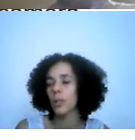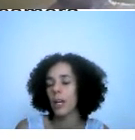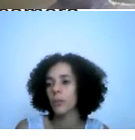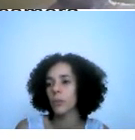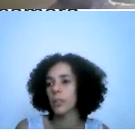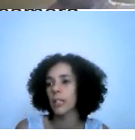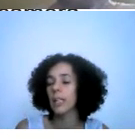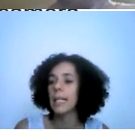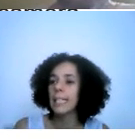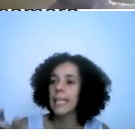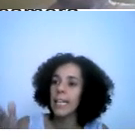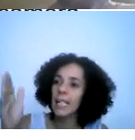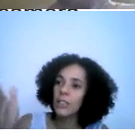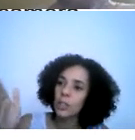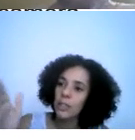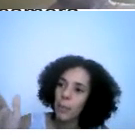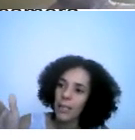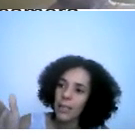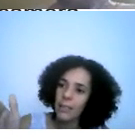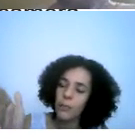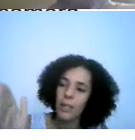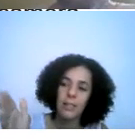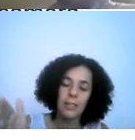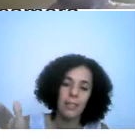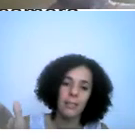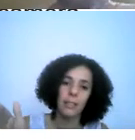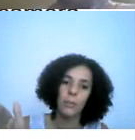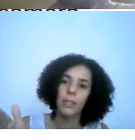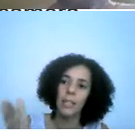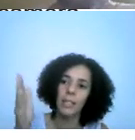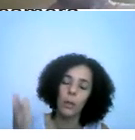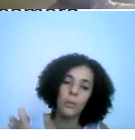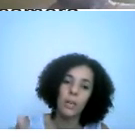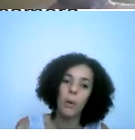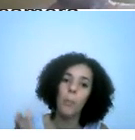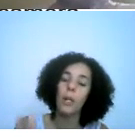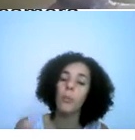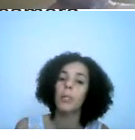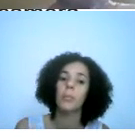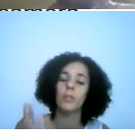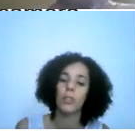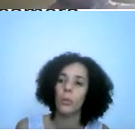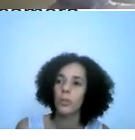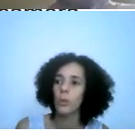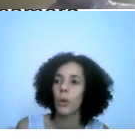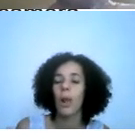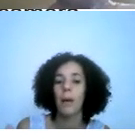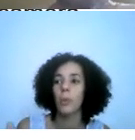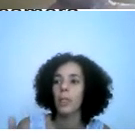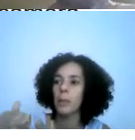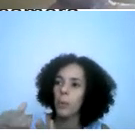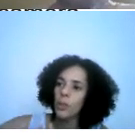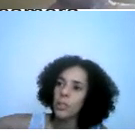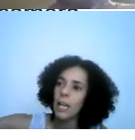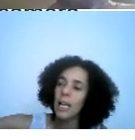espaço geográfico, né? E aí, antes dessa parte de facilitação, né, na introdução, é o melhor momento para a gente conseguir controlar,